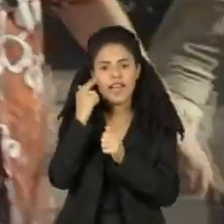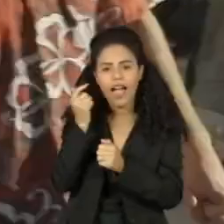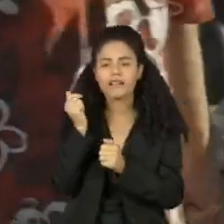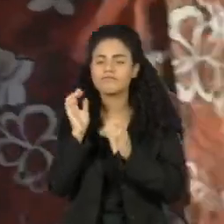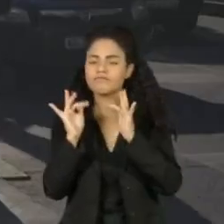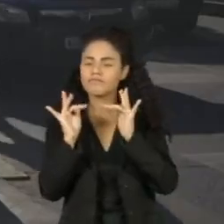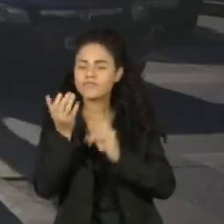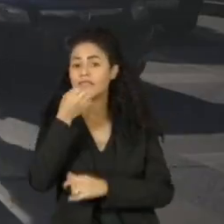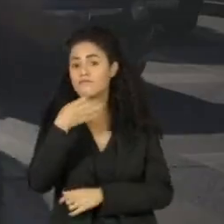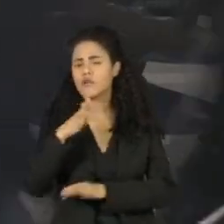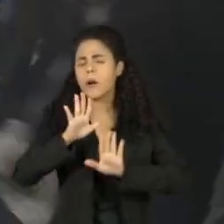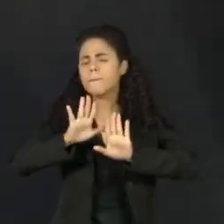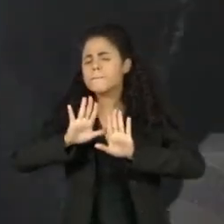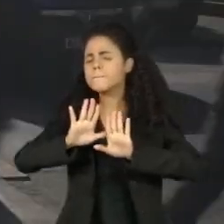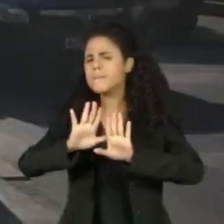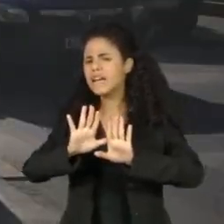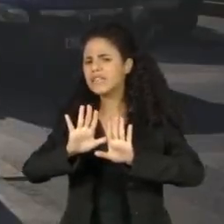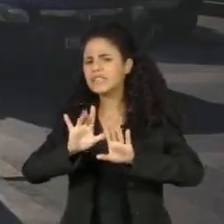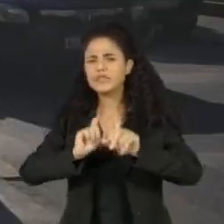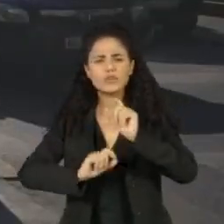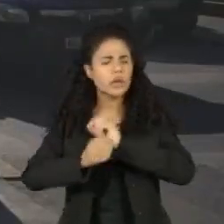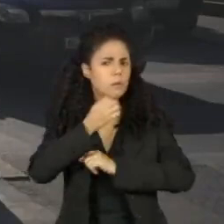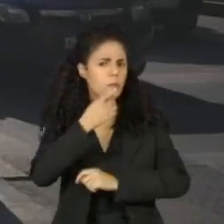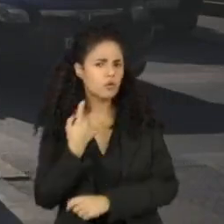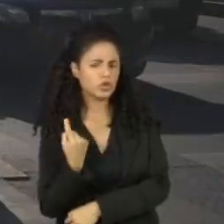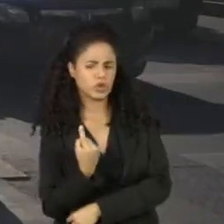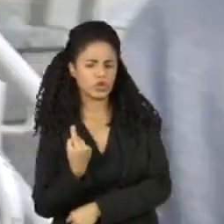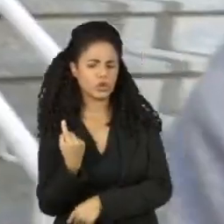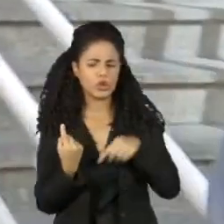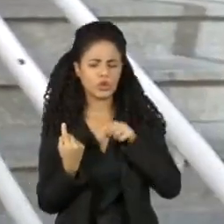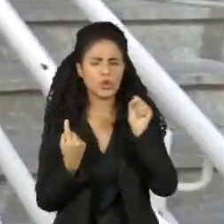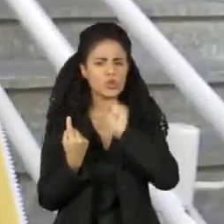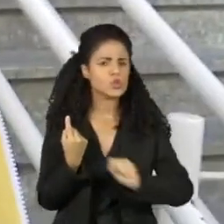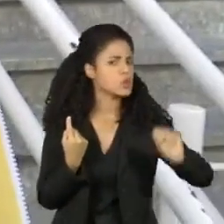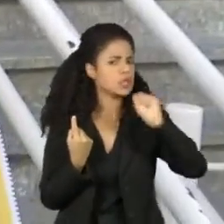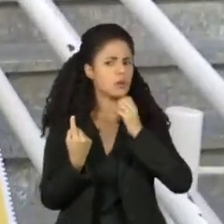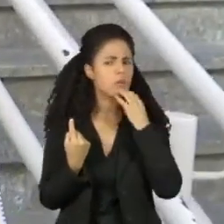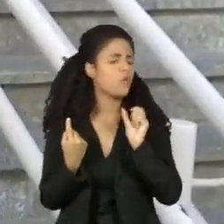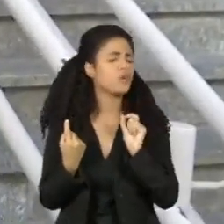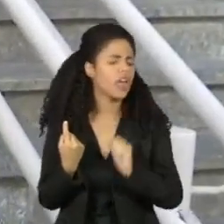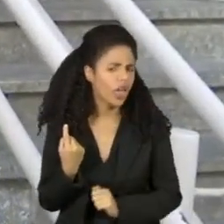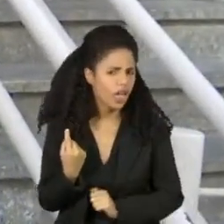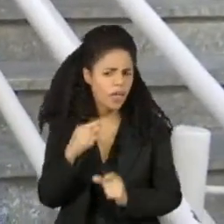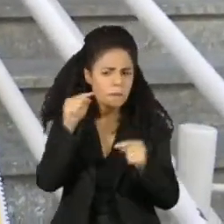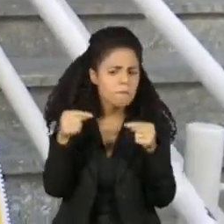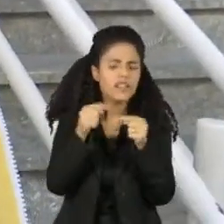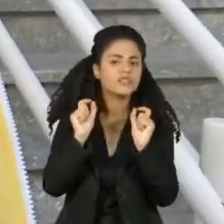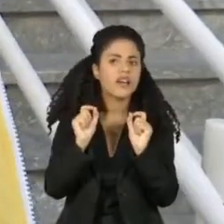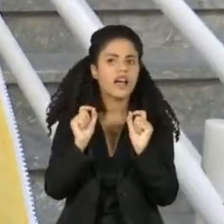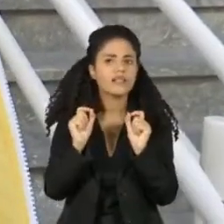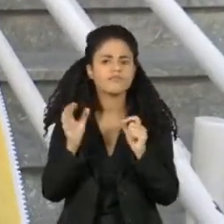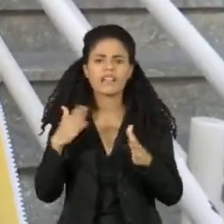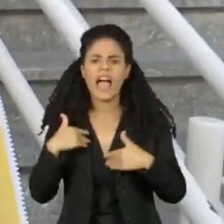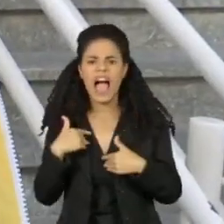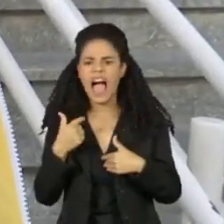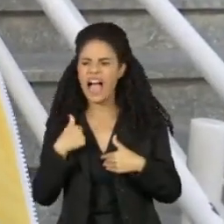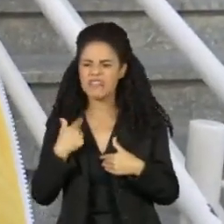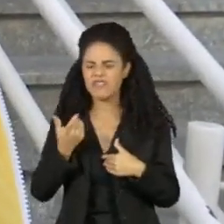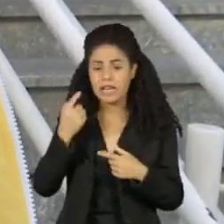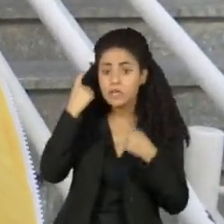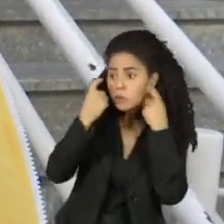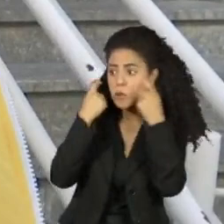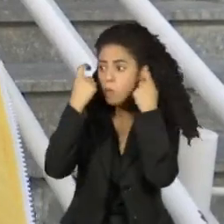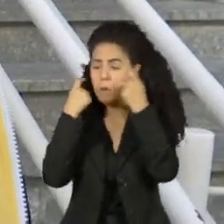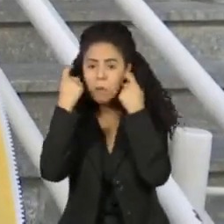já conhece. Mas qual será a parte boa de estar solteiro? O principal benefício, acho que é não ter que se prender a ninguém,